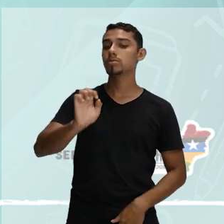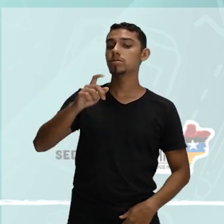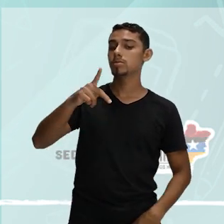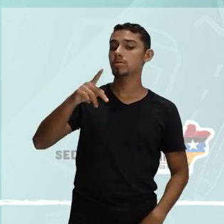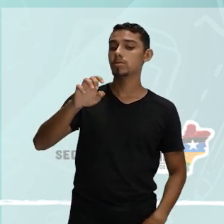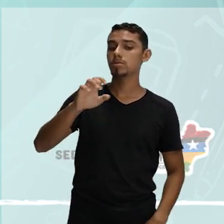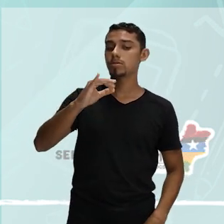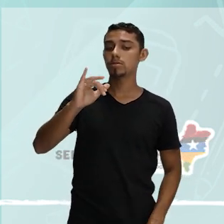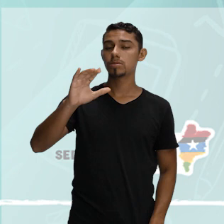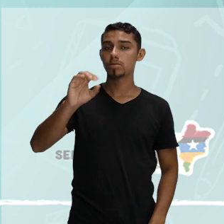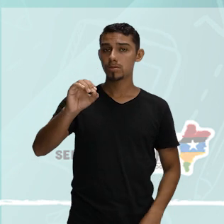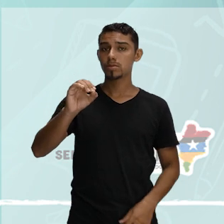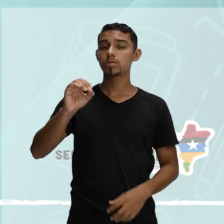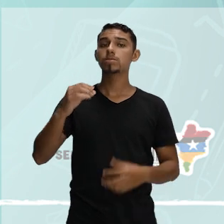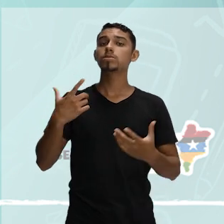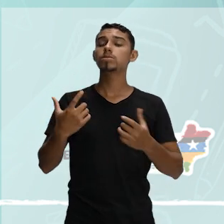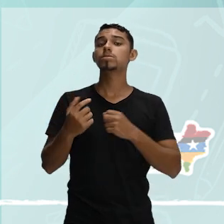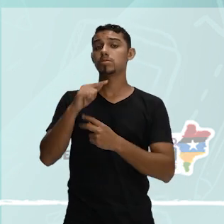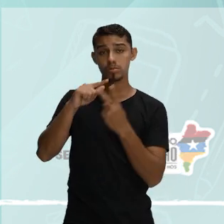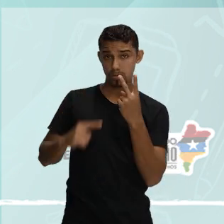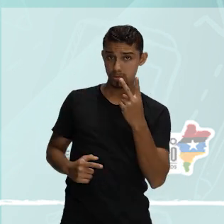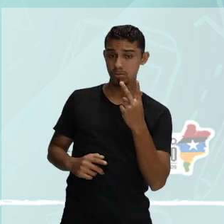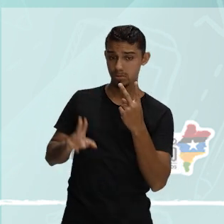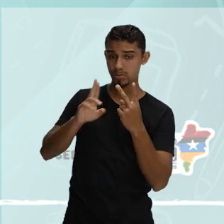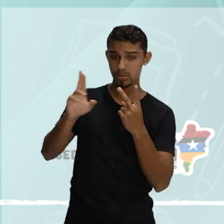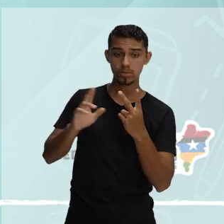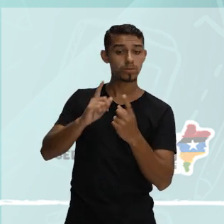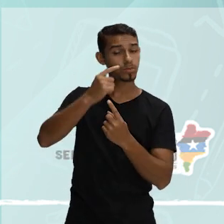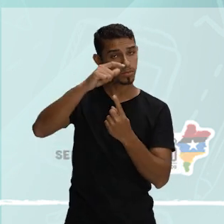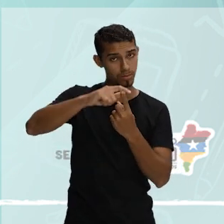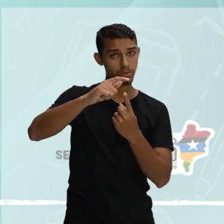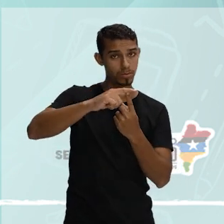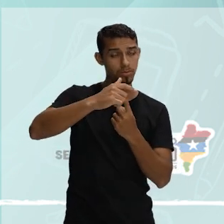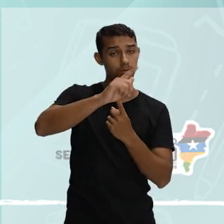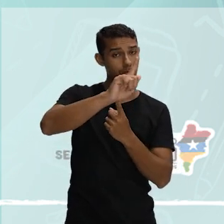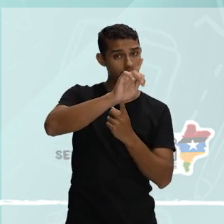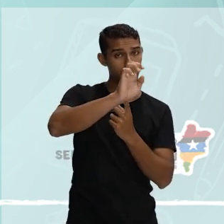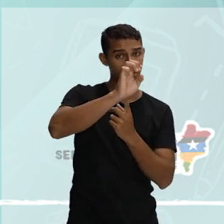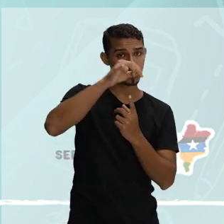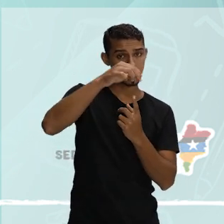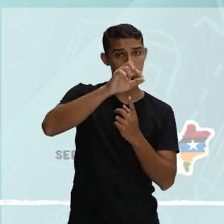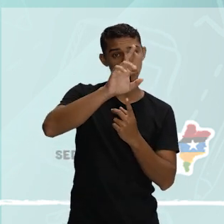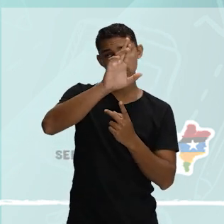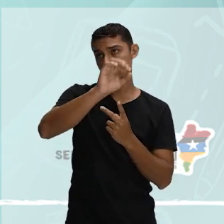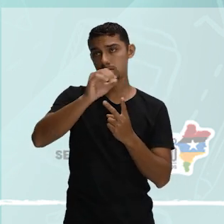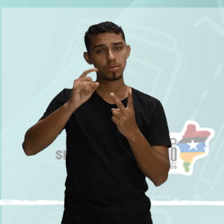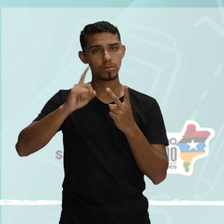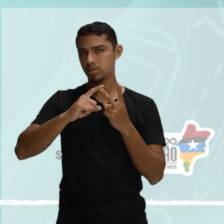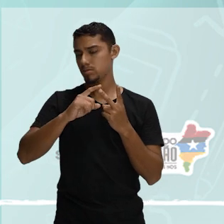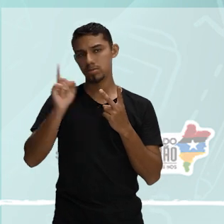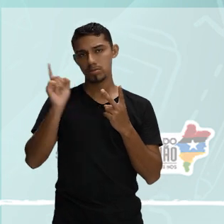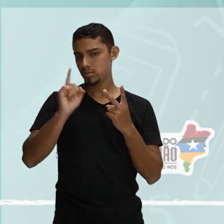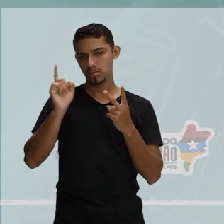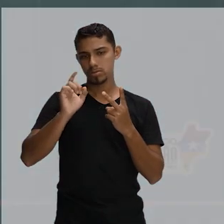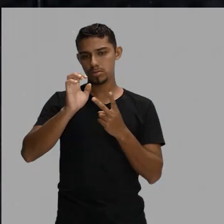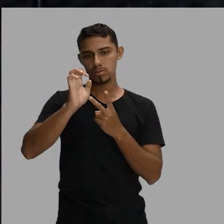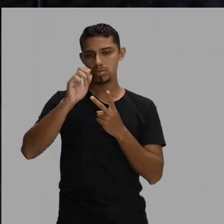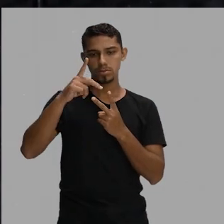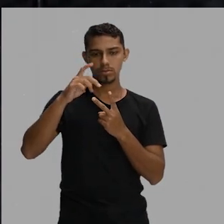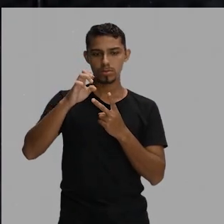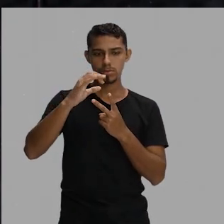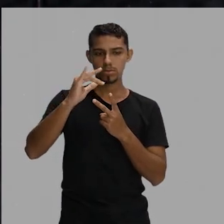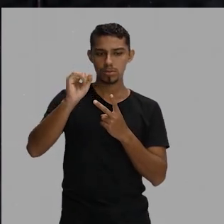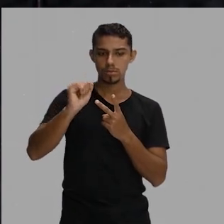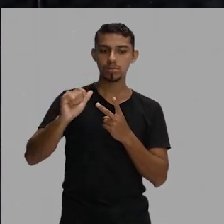científico de uma espécie, ela é formada por dois nomes. O primeiro nome é o nome do gênero. O segundo nome não é a espécie. O segundo